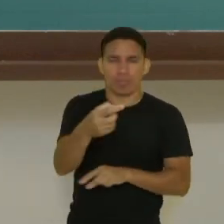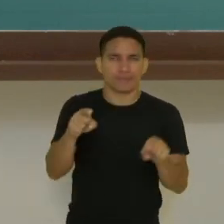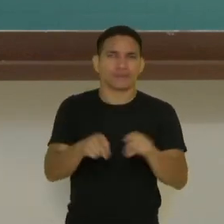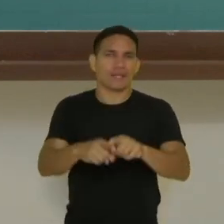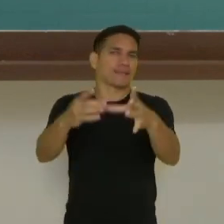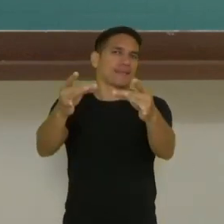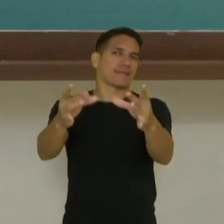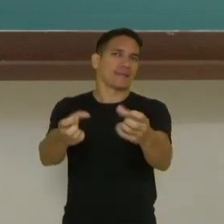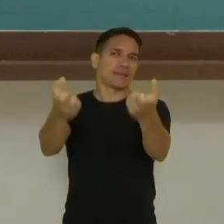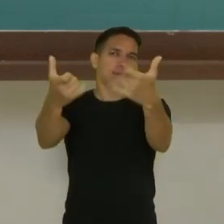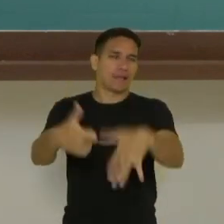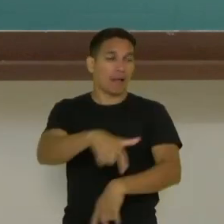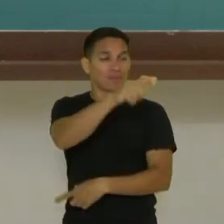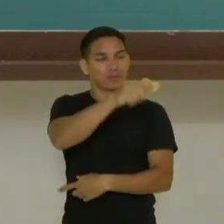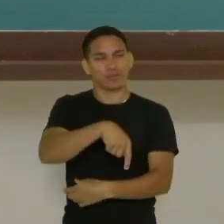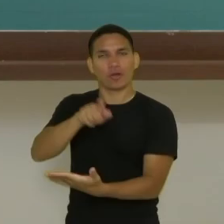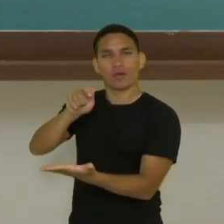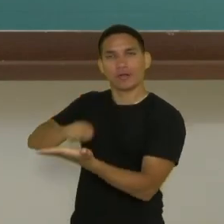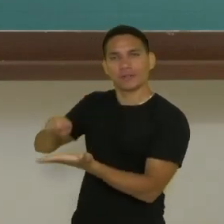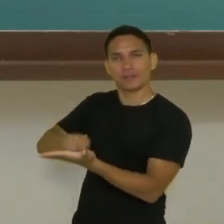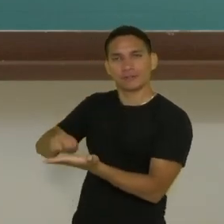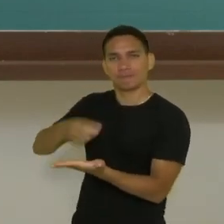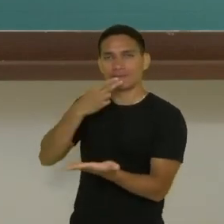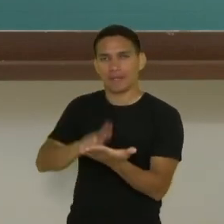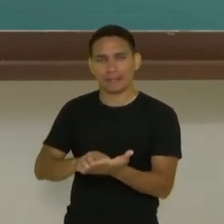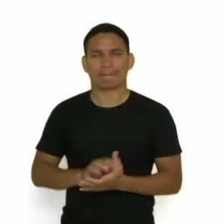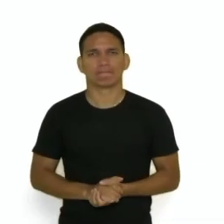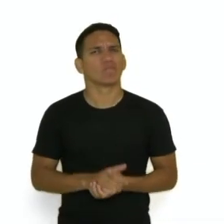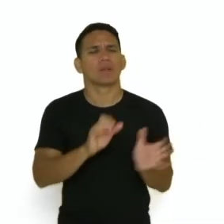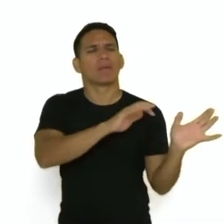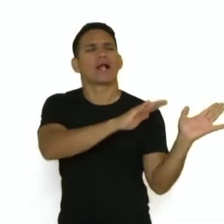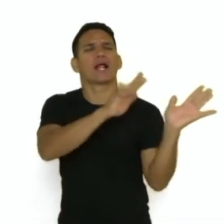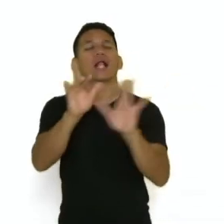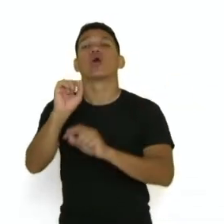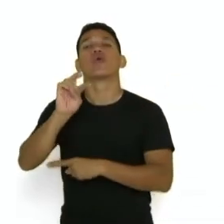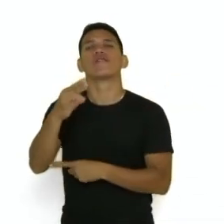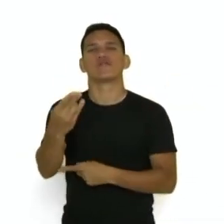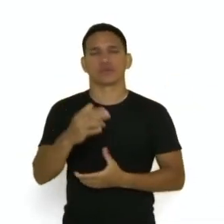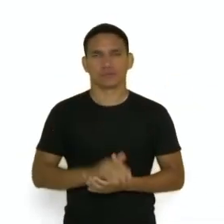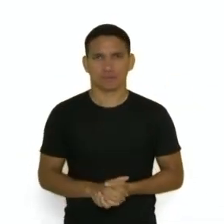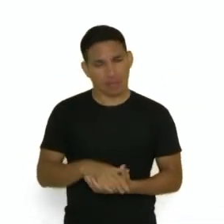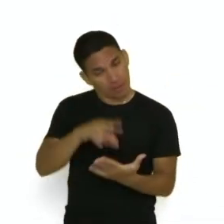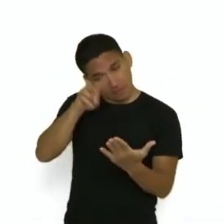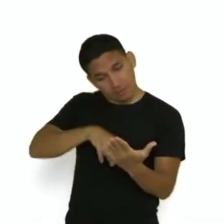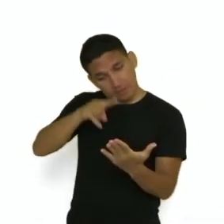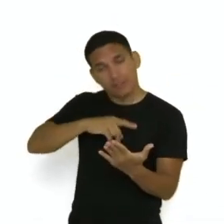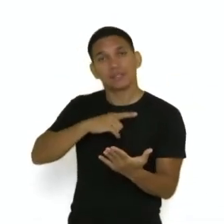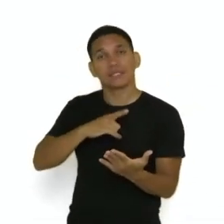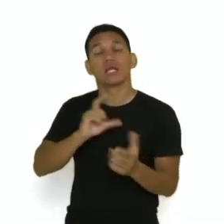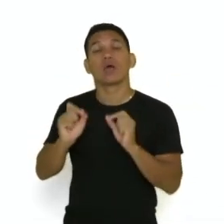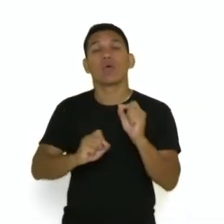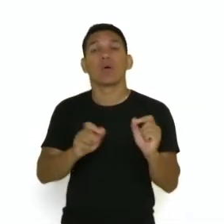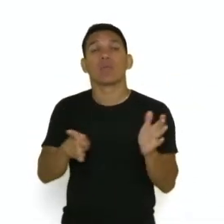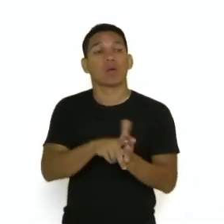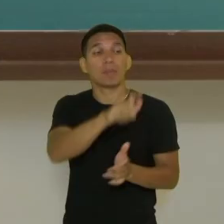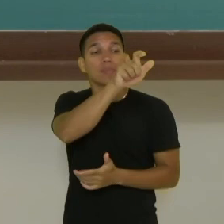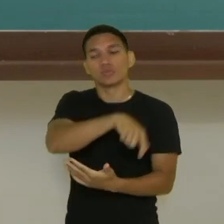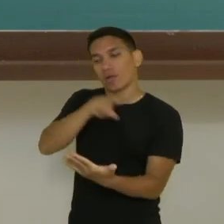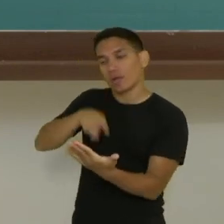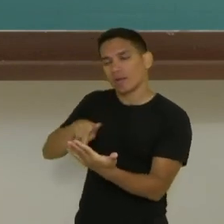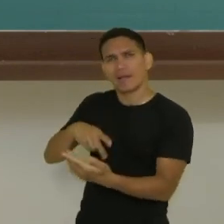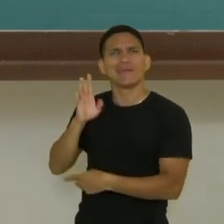da leitora, tá? O que vimos nesta aula? Nós realizamos a leitura de uma carta de leitor e foi bacana que a